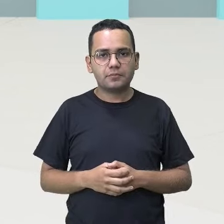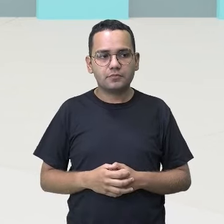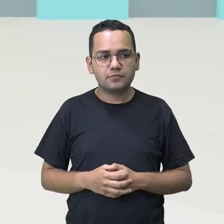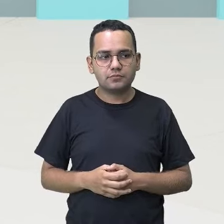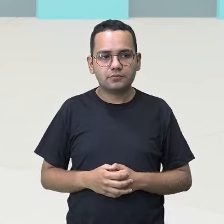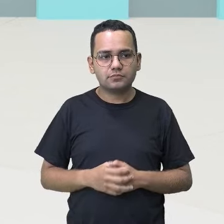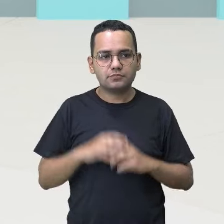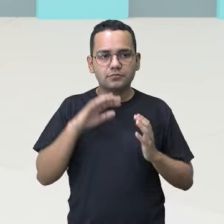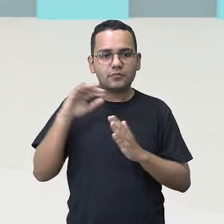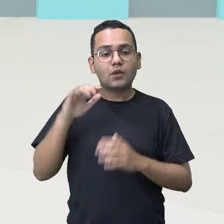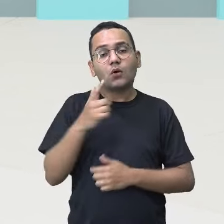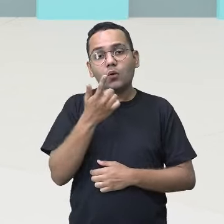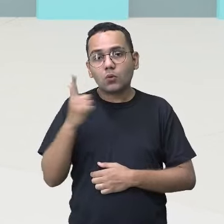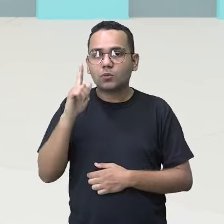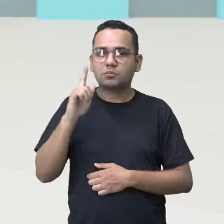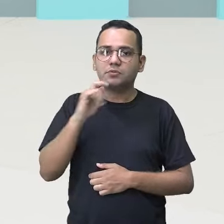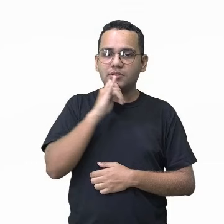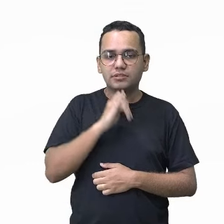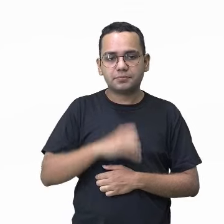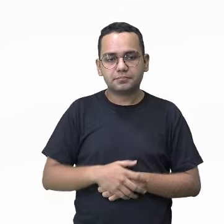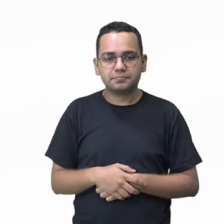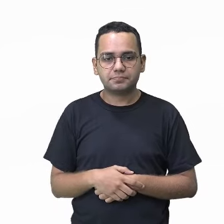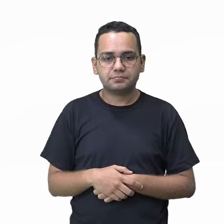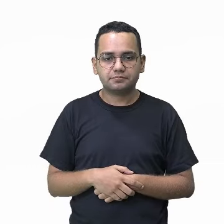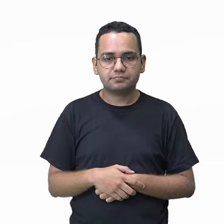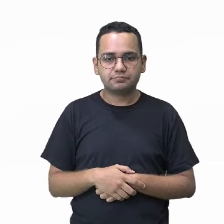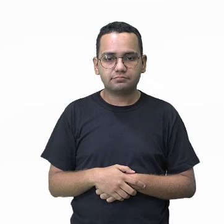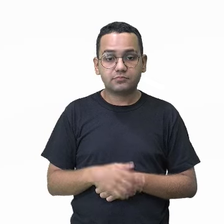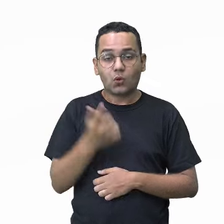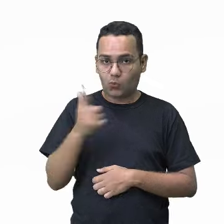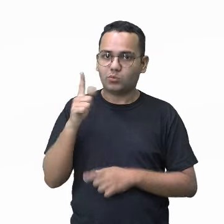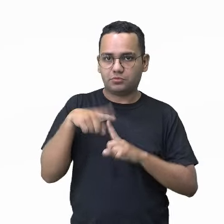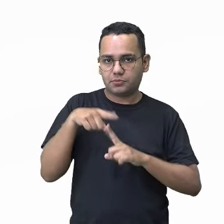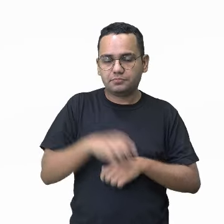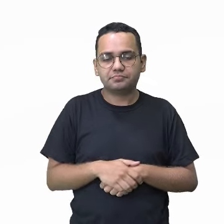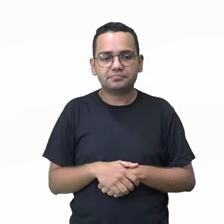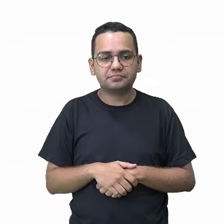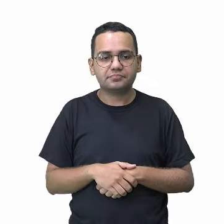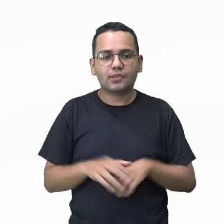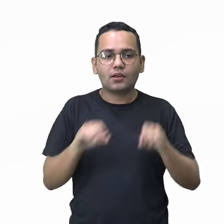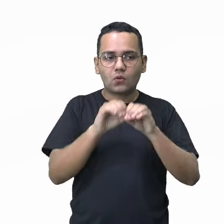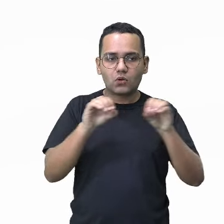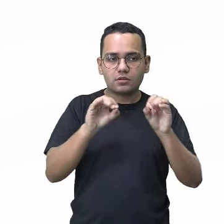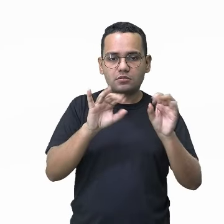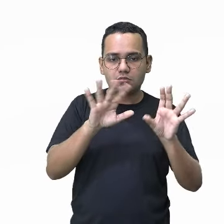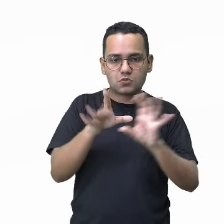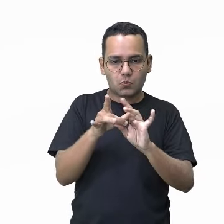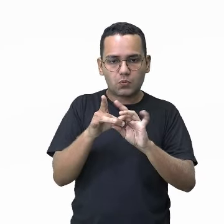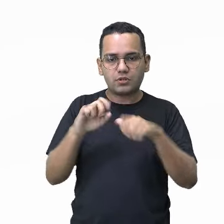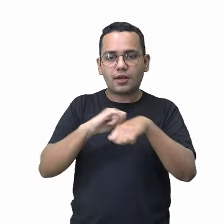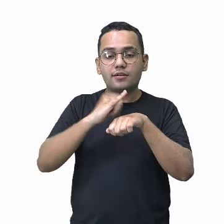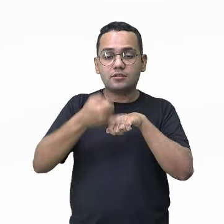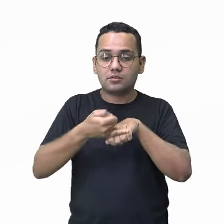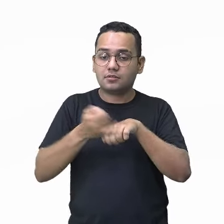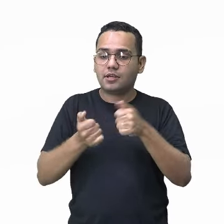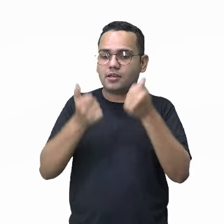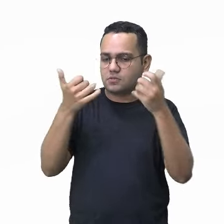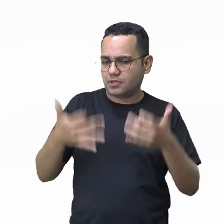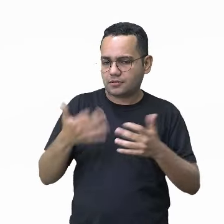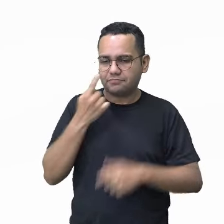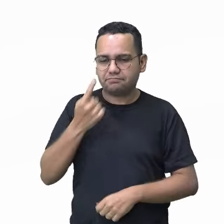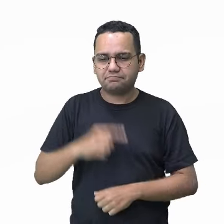um outro caso aí comigo acompanhe na cartela Olha o que vai dizer aí ó oração subordinada adjetiva